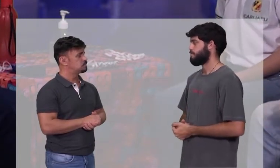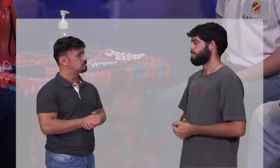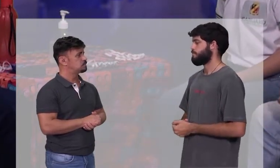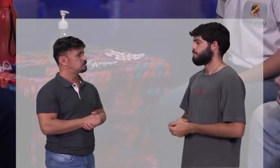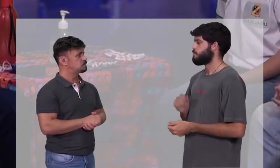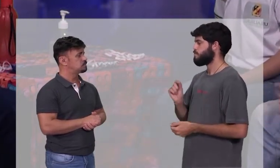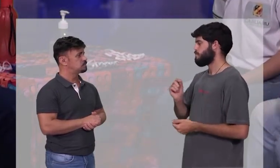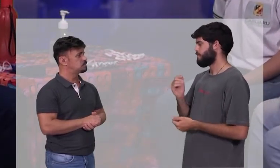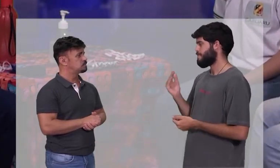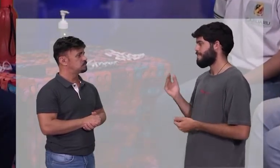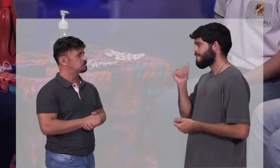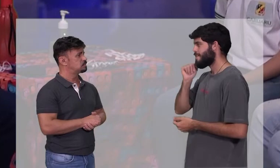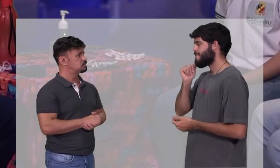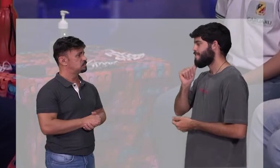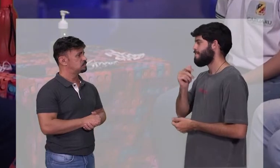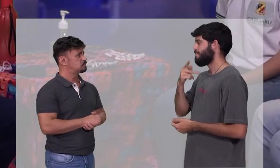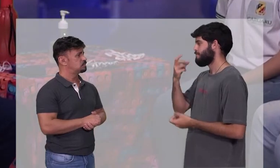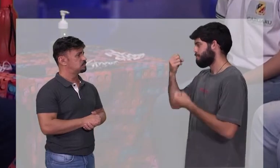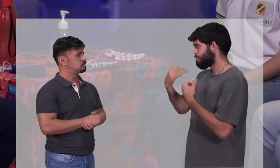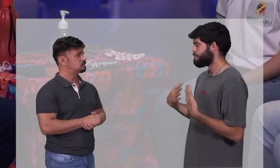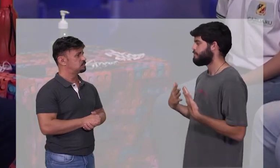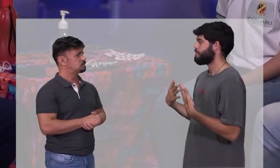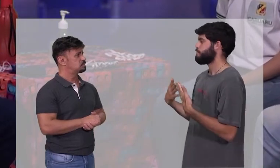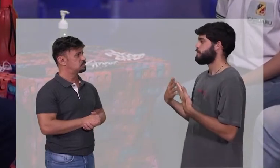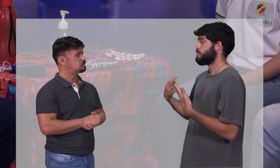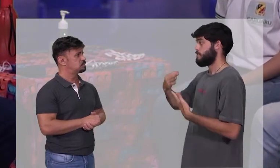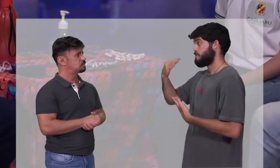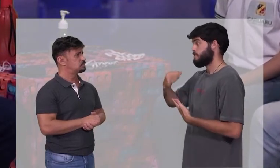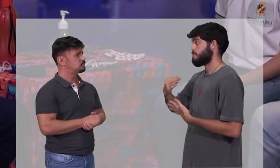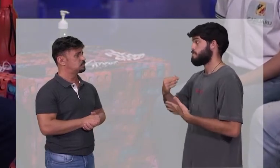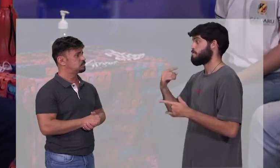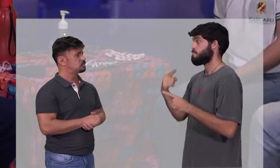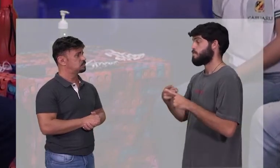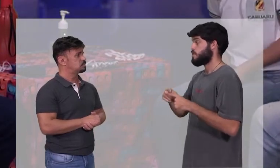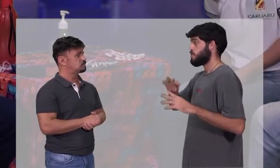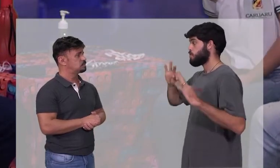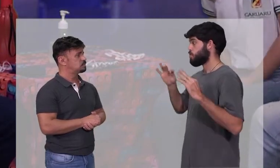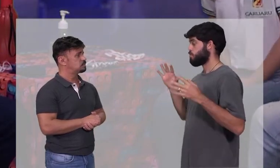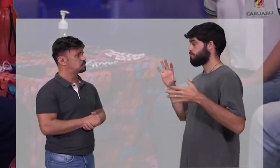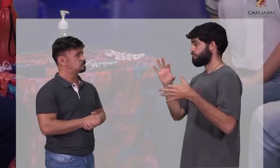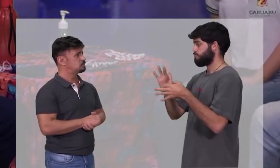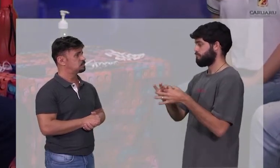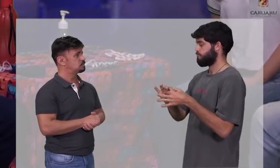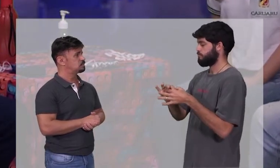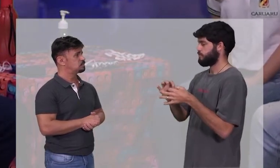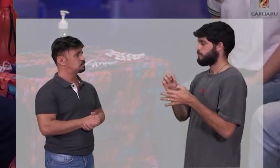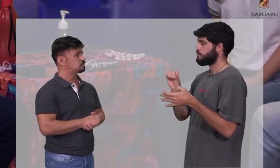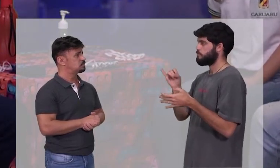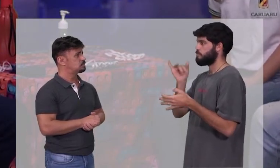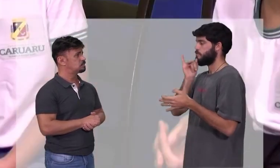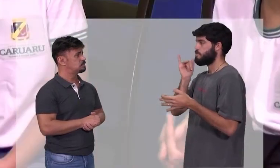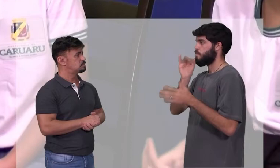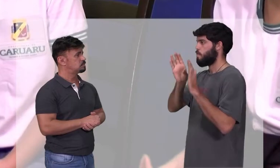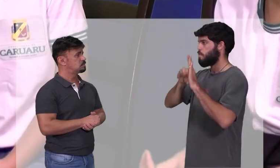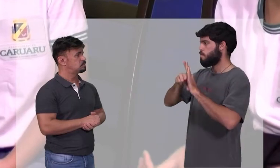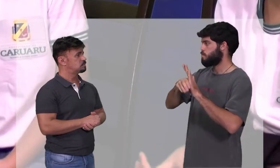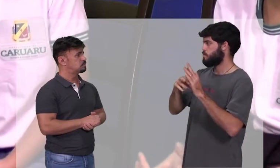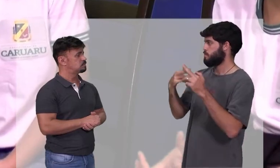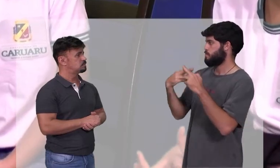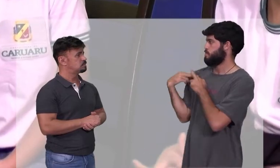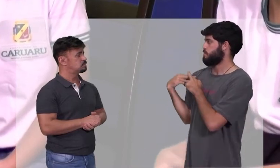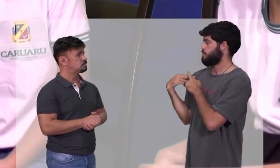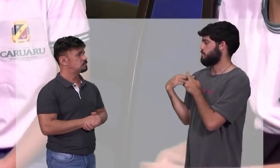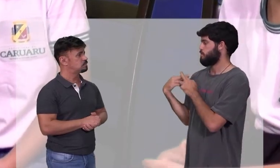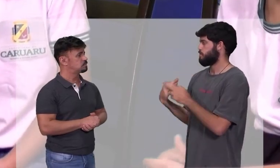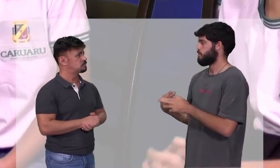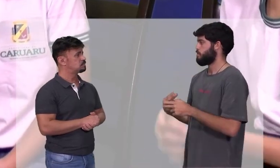E o que ela falou tá bem certo, porque tudo tá tão ligado que se você parar pra pensar, o conceito de